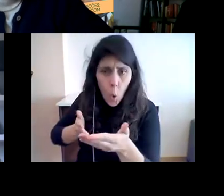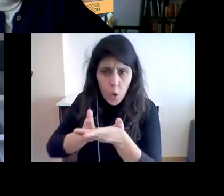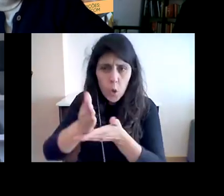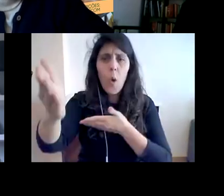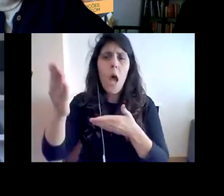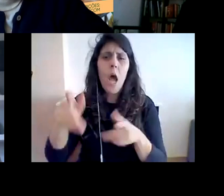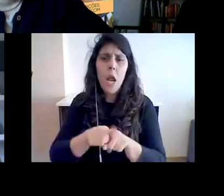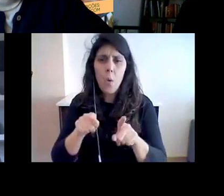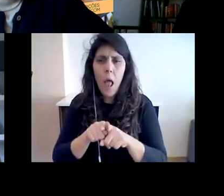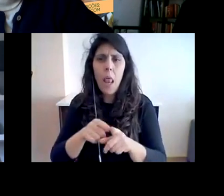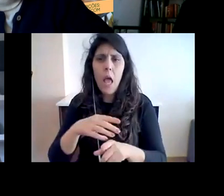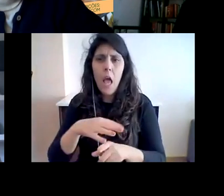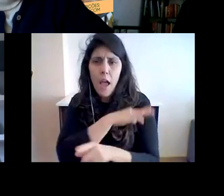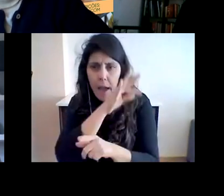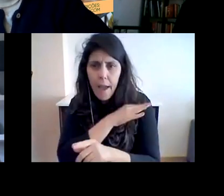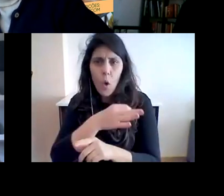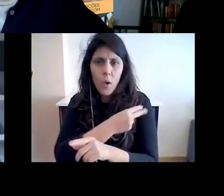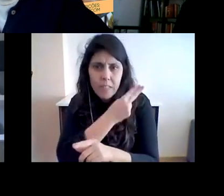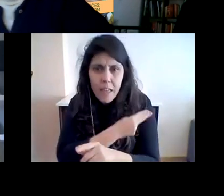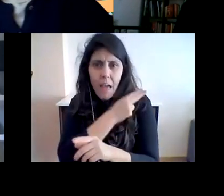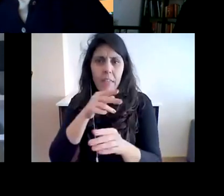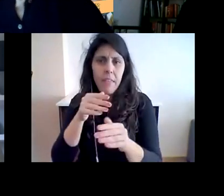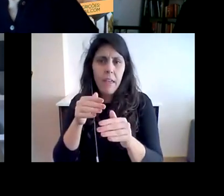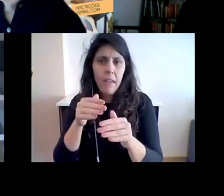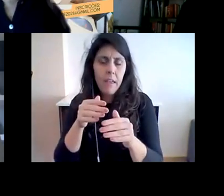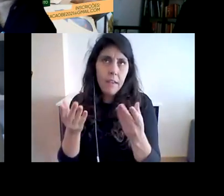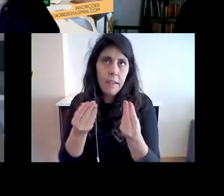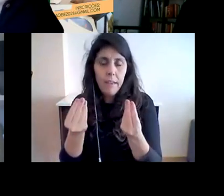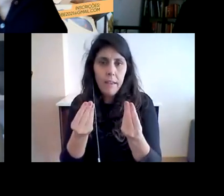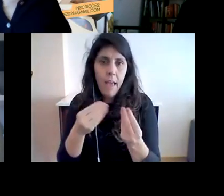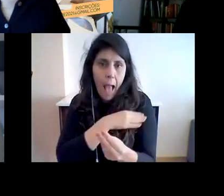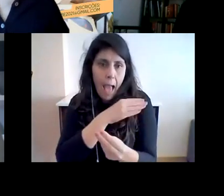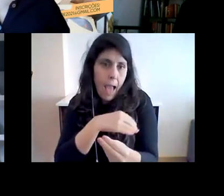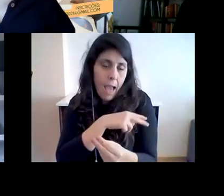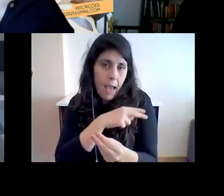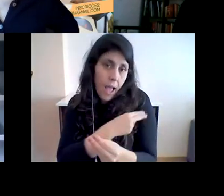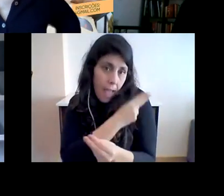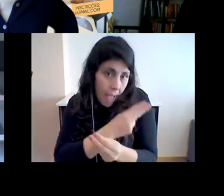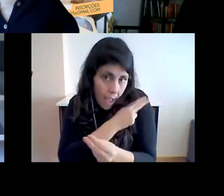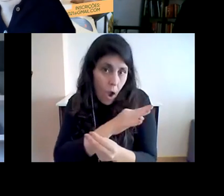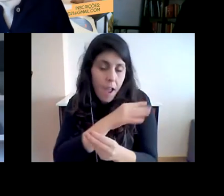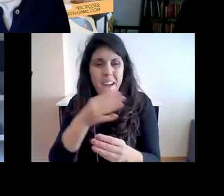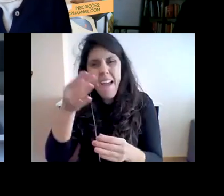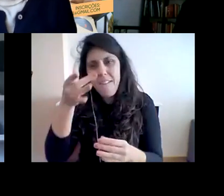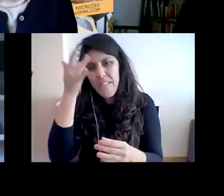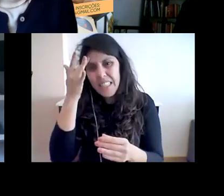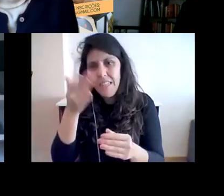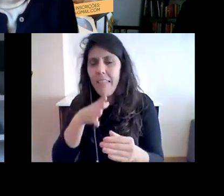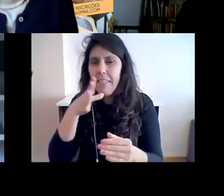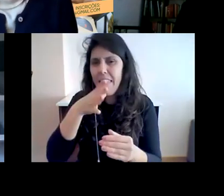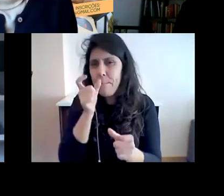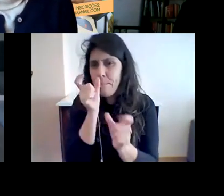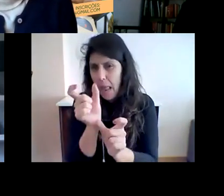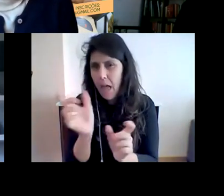vias, da via académica, vamos chamar-lhe assim, por facilidade de designação. Tudo